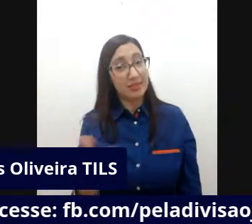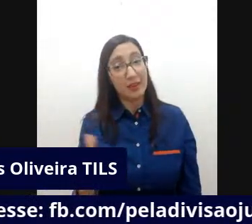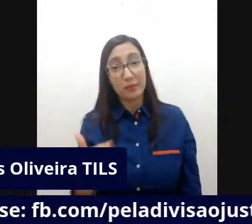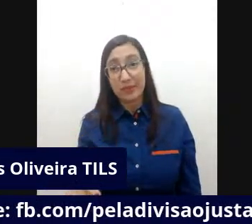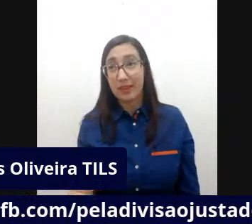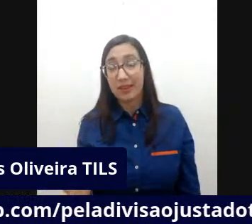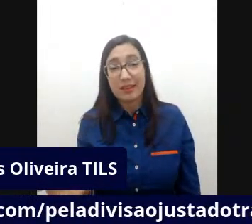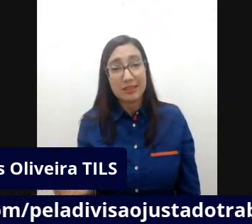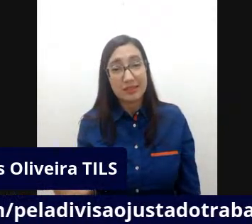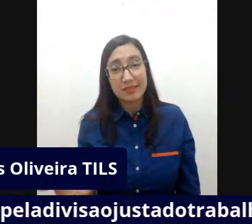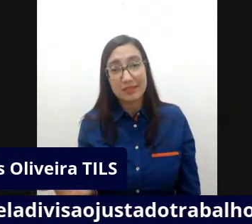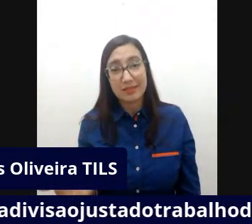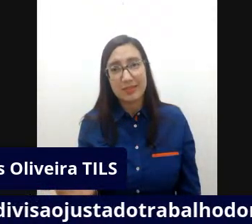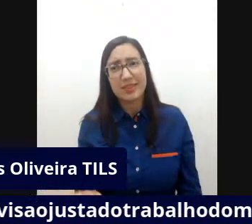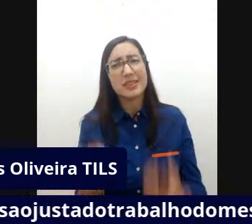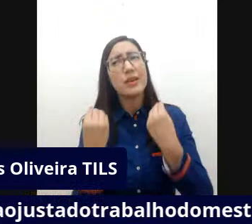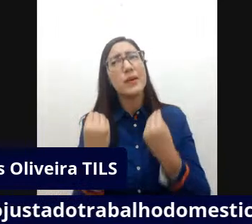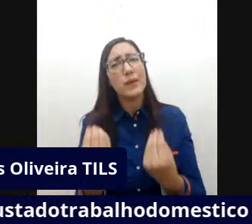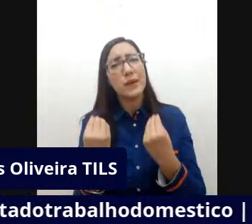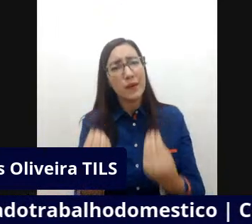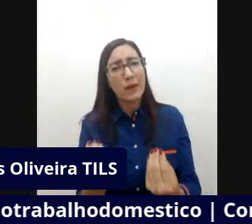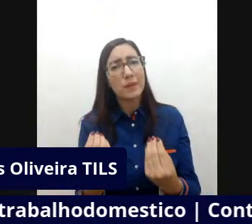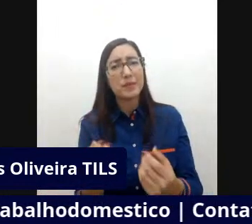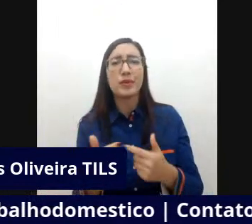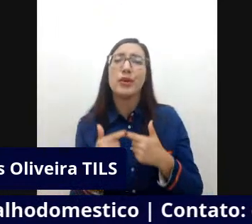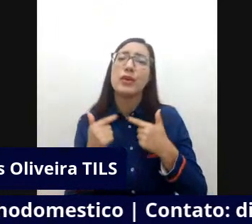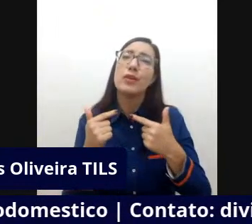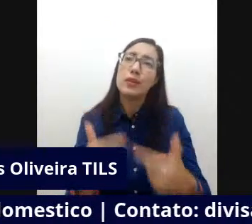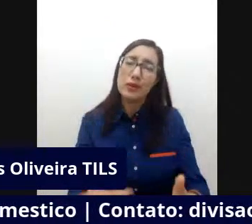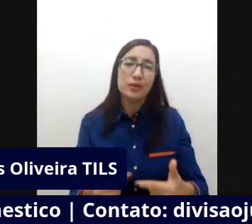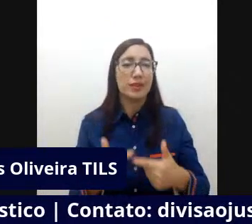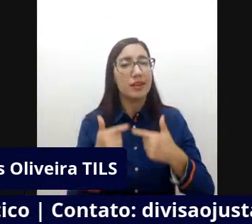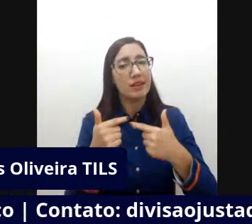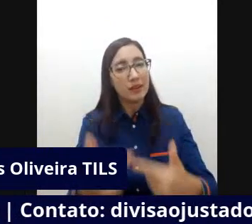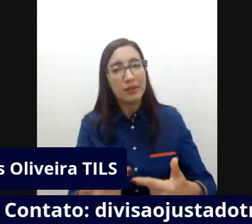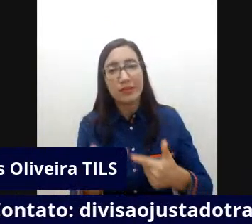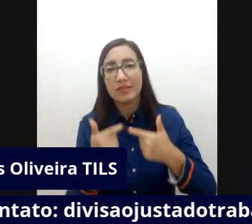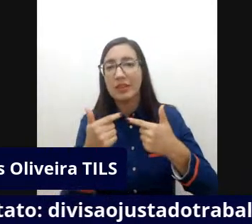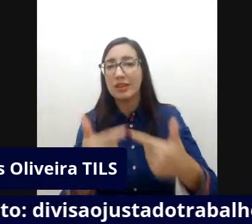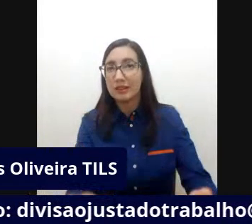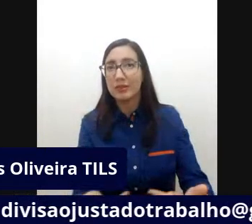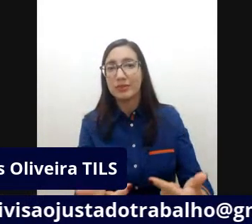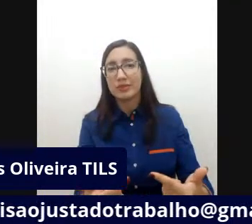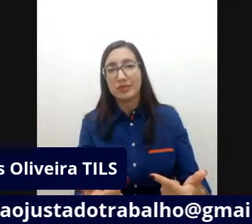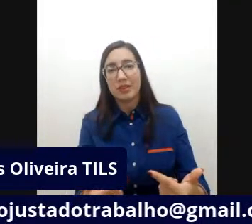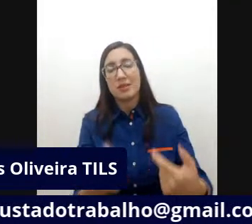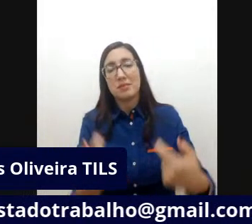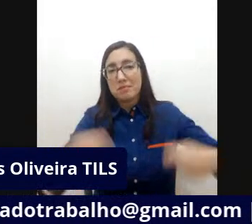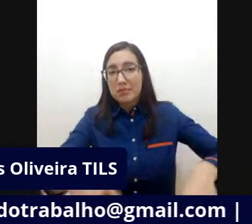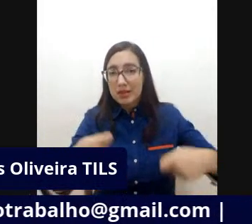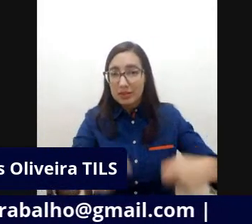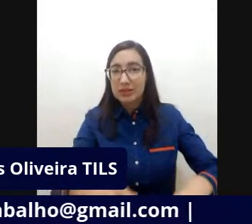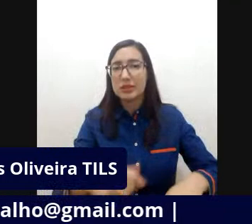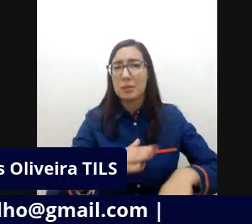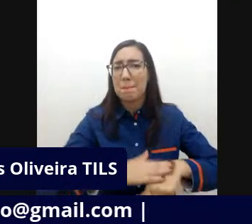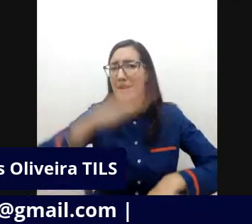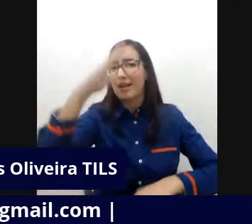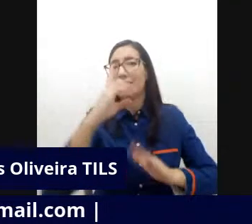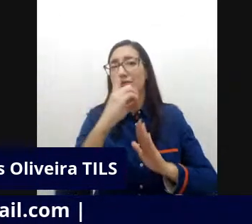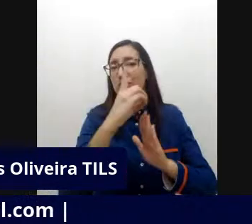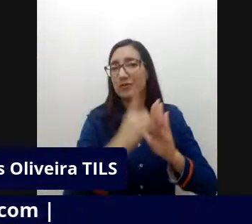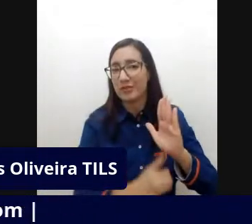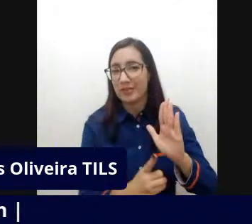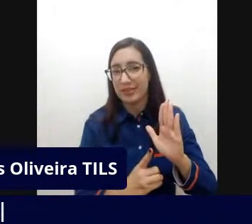direitos, que infelizmente são desrespeitados ainda hoje. Mas por que que a Fenatrade vai defender que a